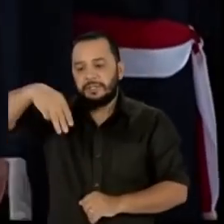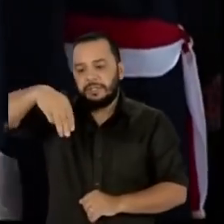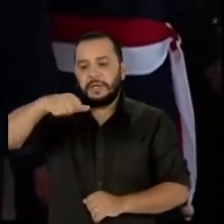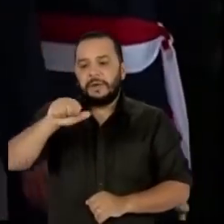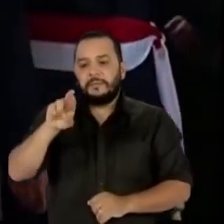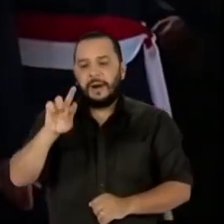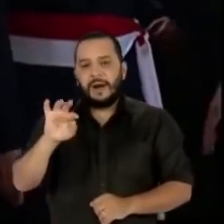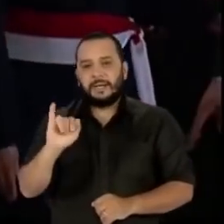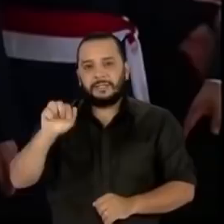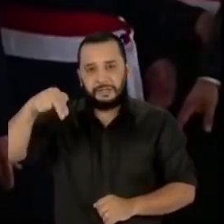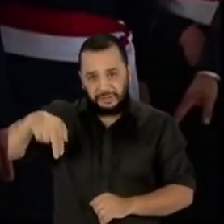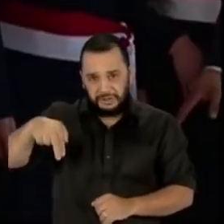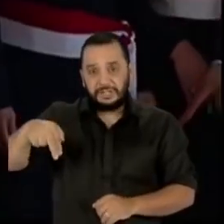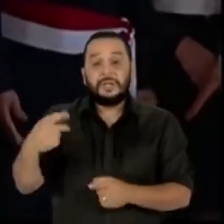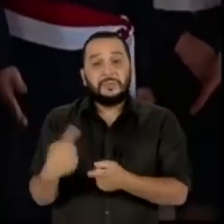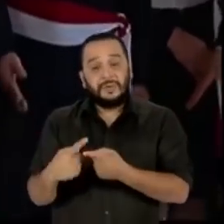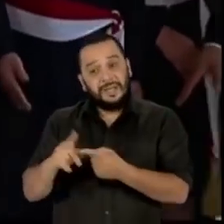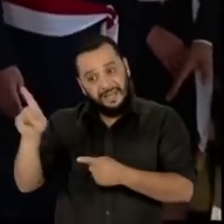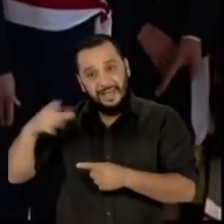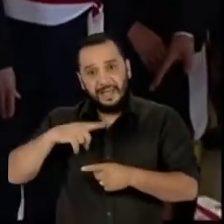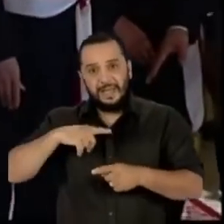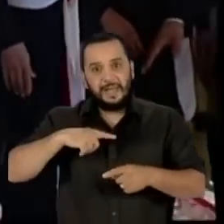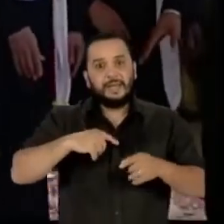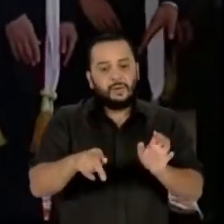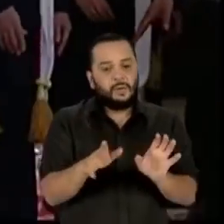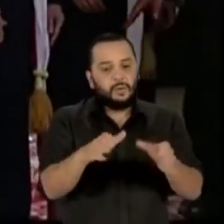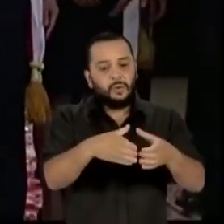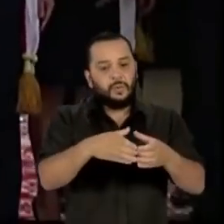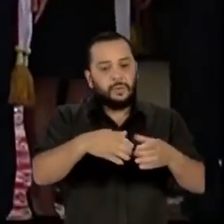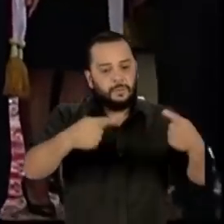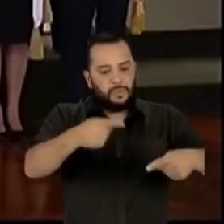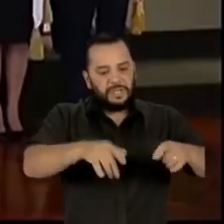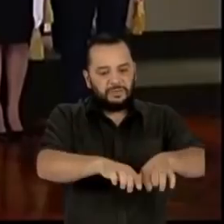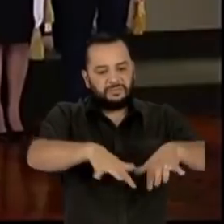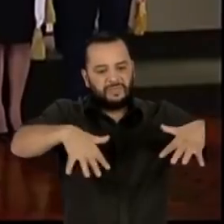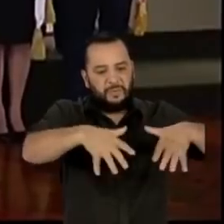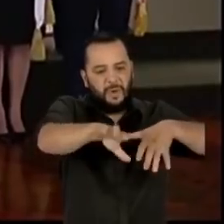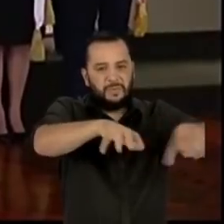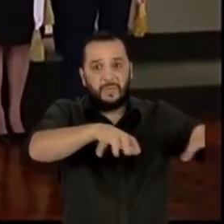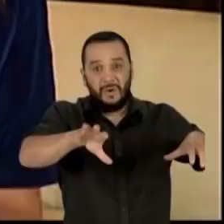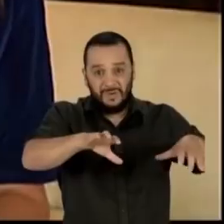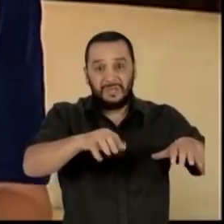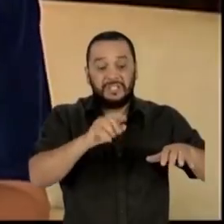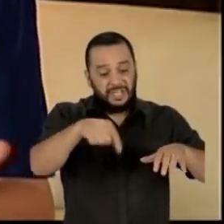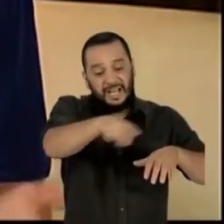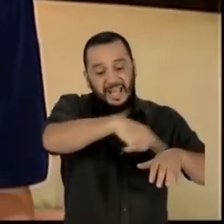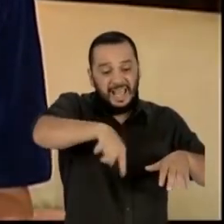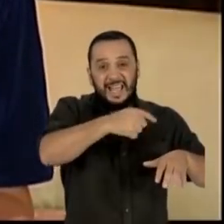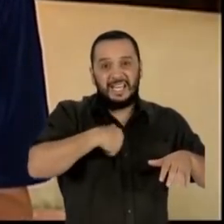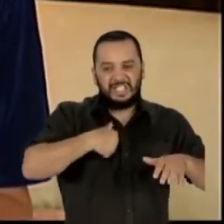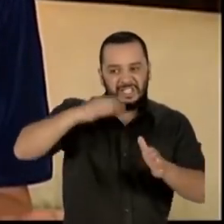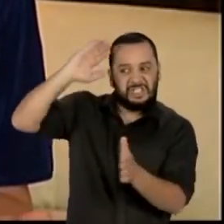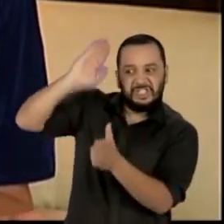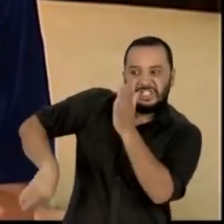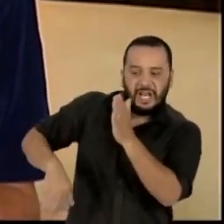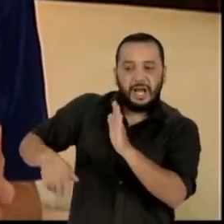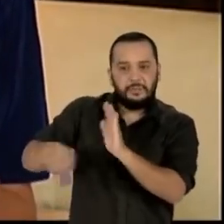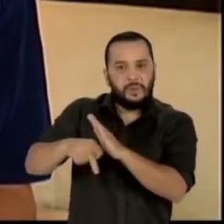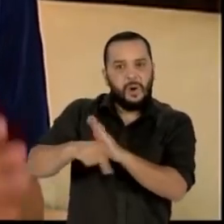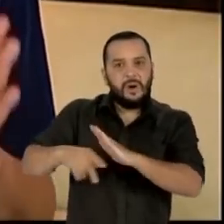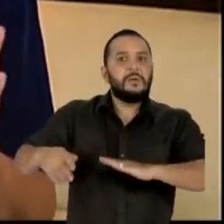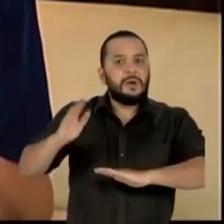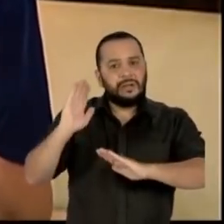que ele dissolveu o parlamento do país na terça-feira os deputados votaram pela suspensão do presidente e nomearam a vice